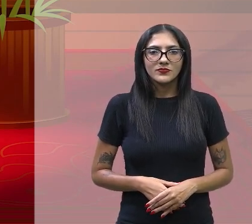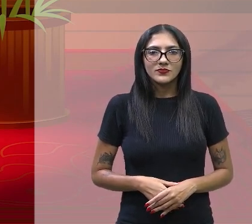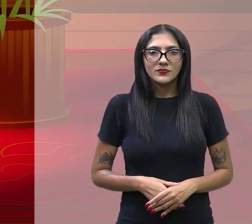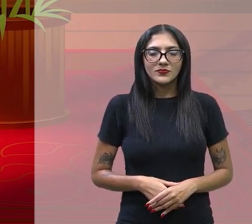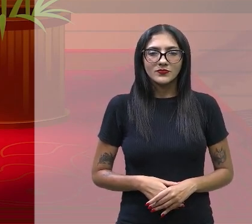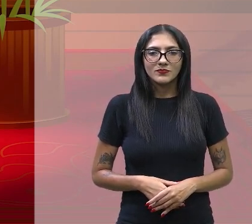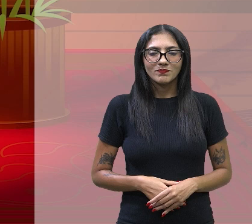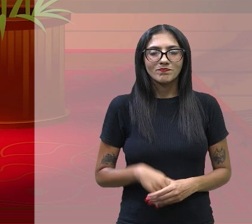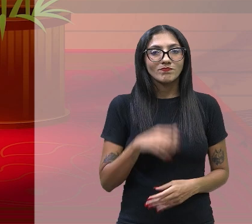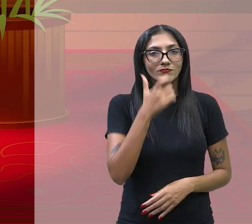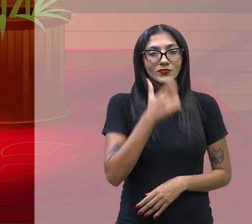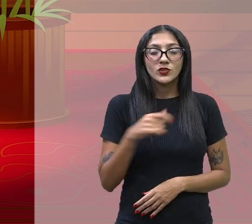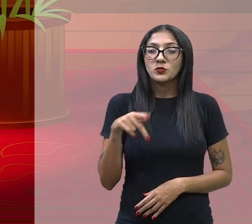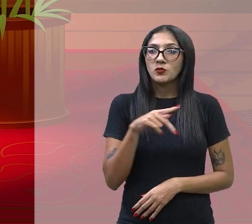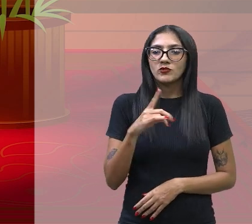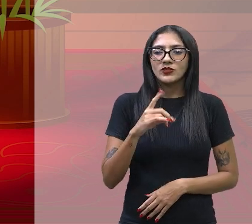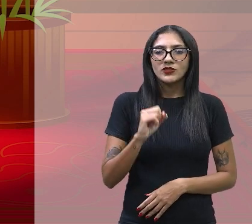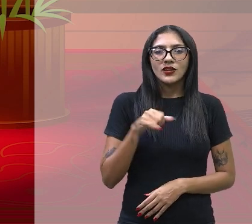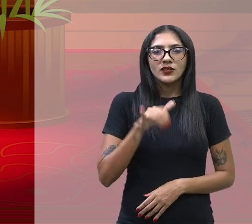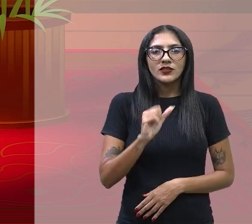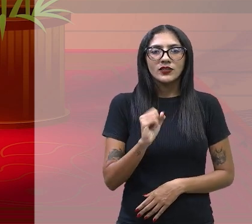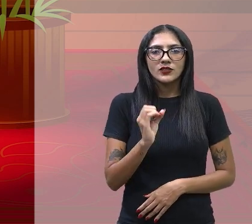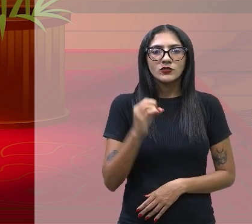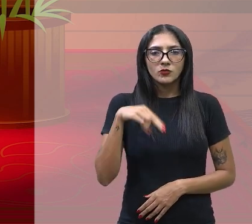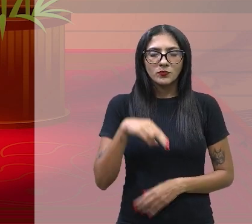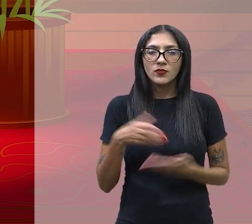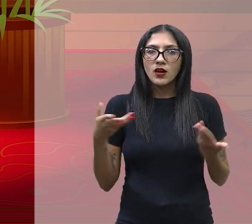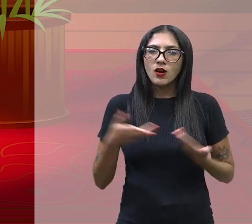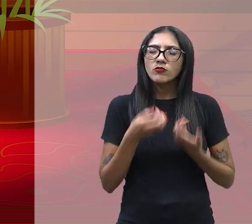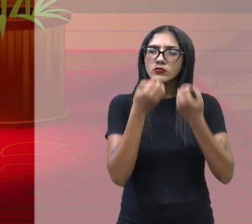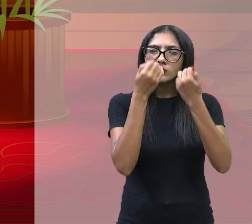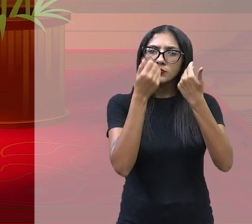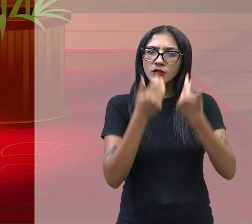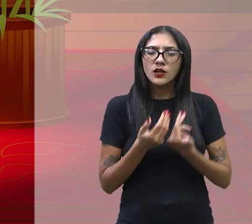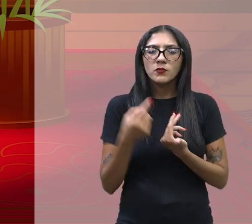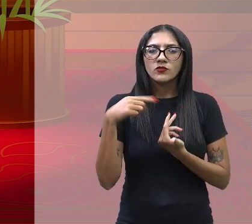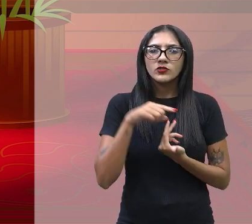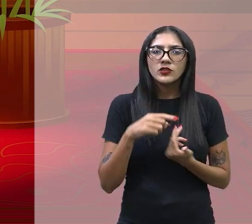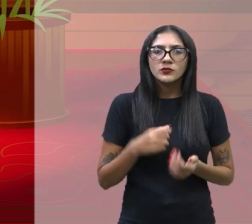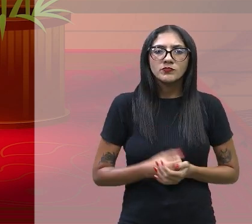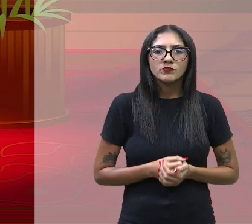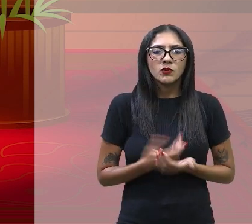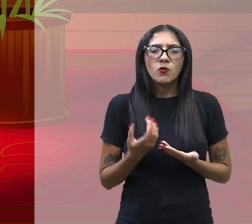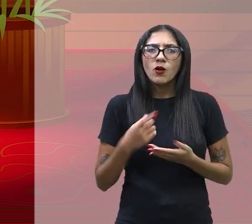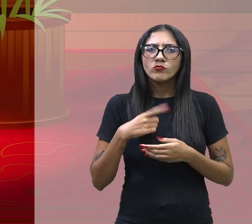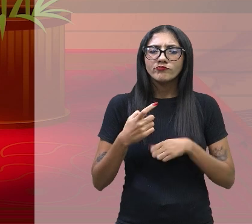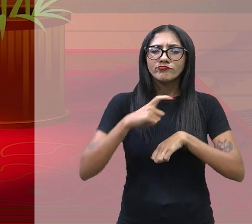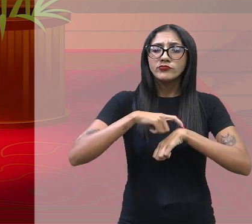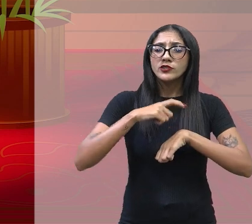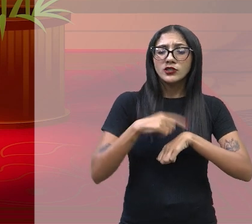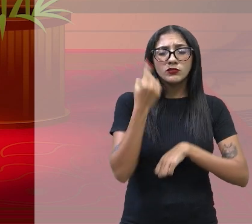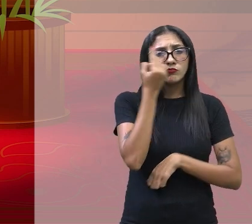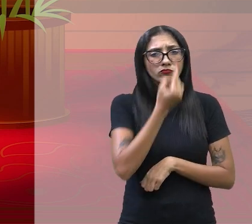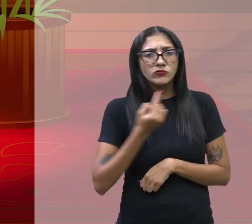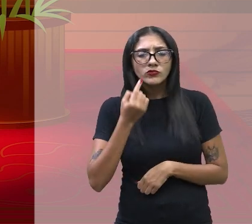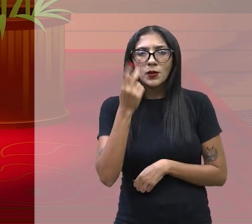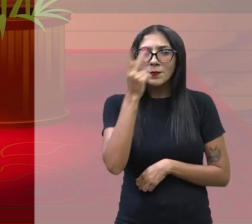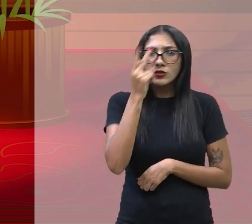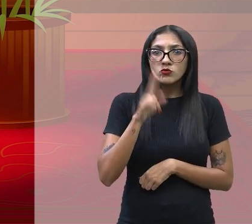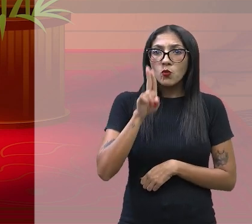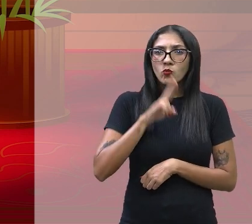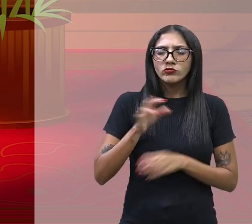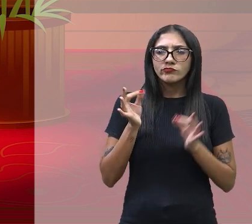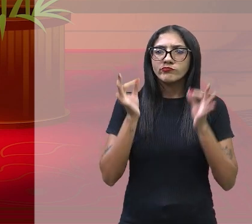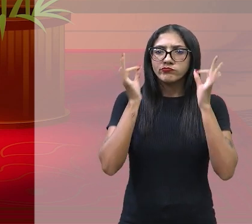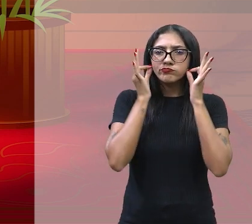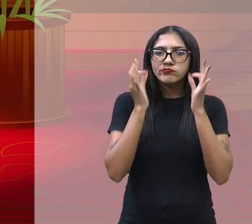Eu sou o professor Dyson Jardim e vamos conversar um pouco o quanto tempo as pessoas passam ouvindo música. Segundo dados